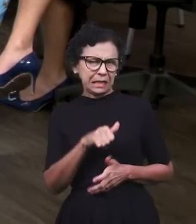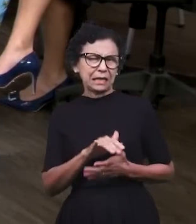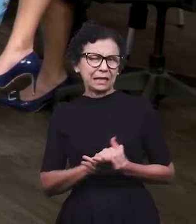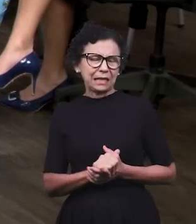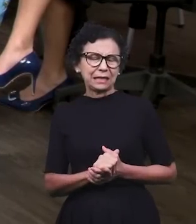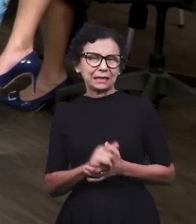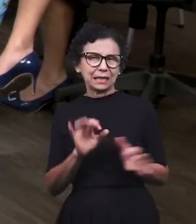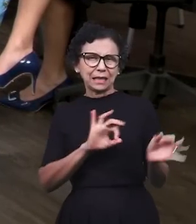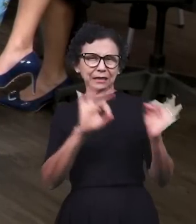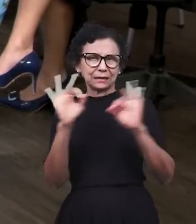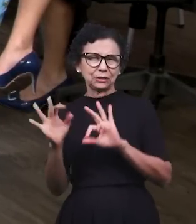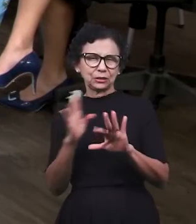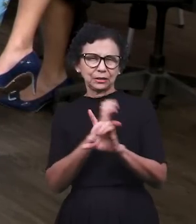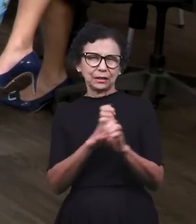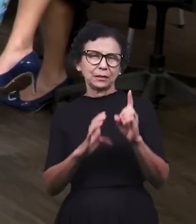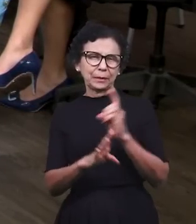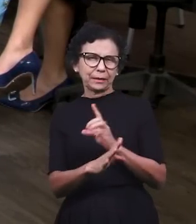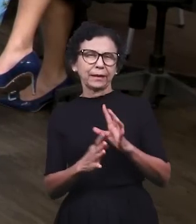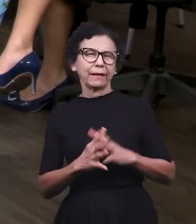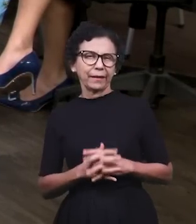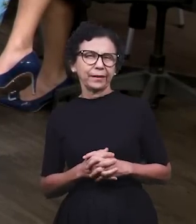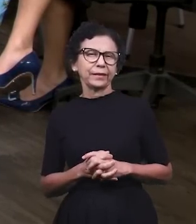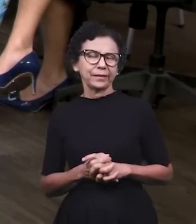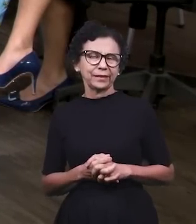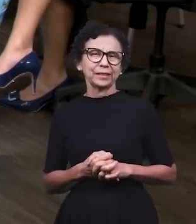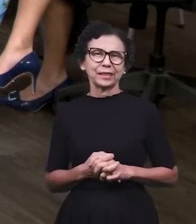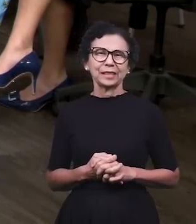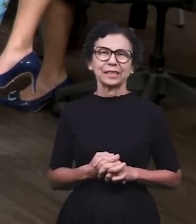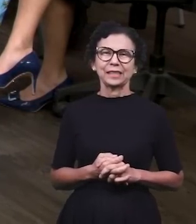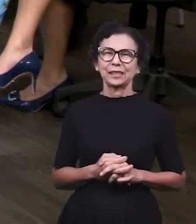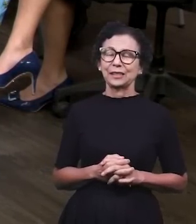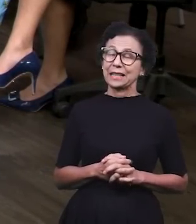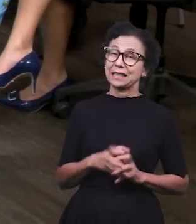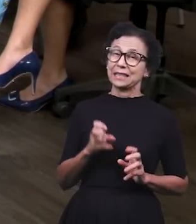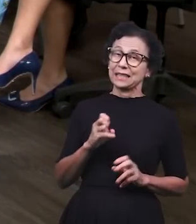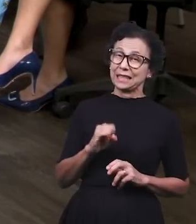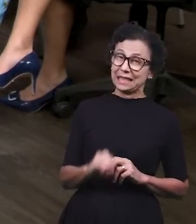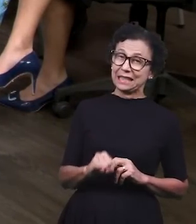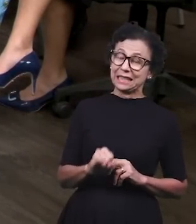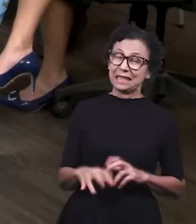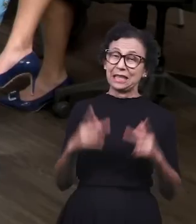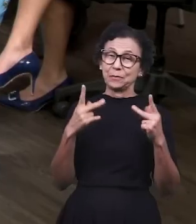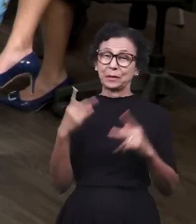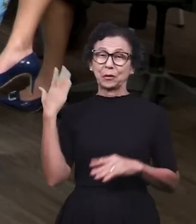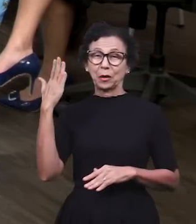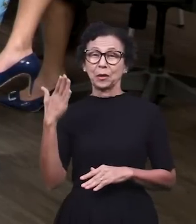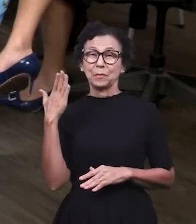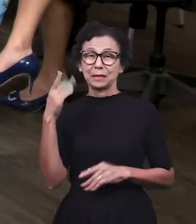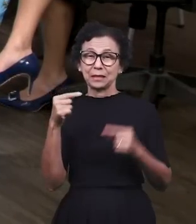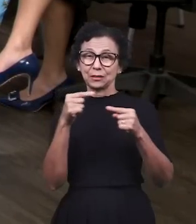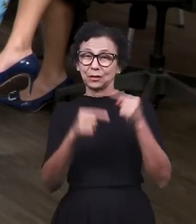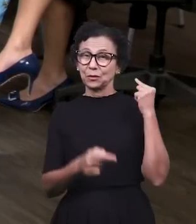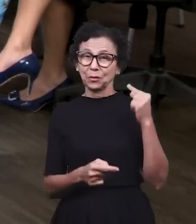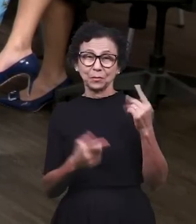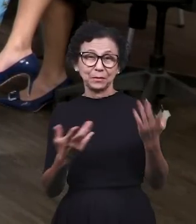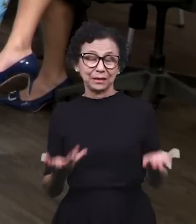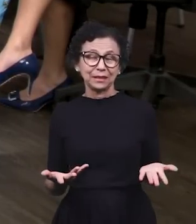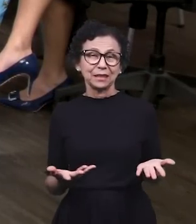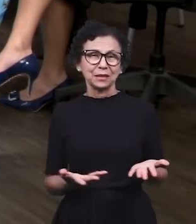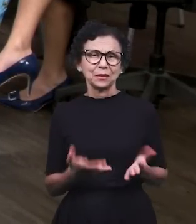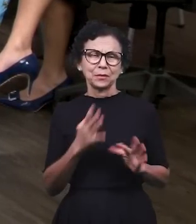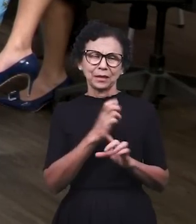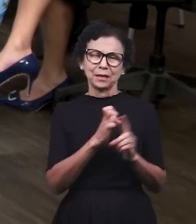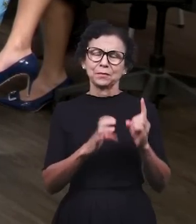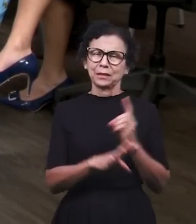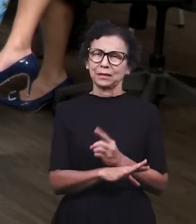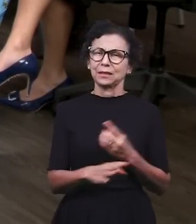isso que é bom, estou lá ouvindo, ele vai pregar. Aí ele vai entregar uma mensagenzinha fora da EBD, eu vou pegar o pé dele. Diga, rapaz, mas tanta mensagem na EBD,